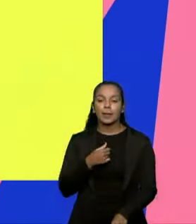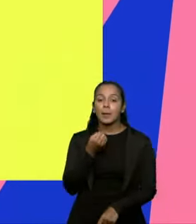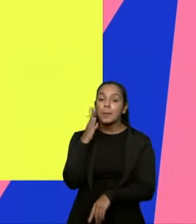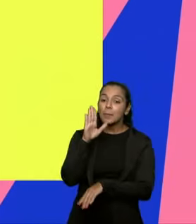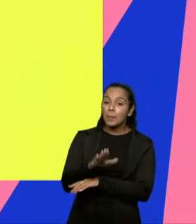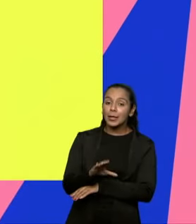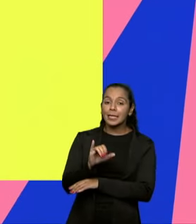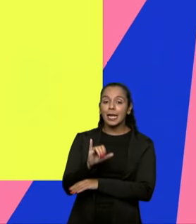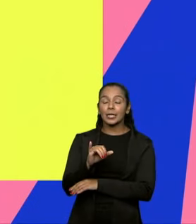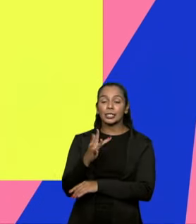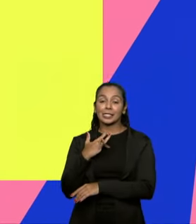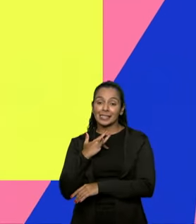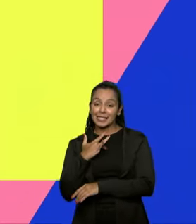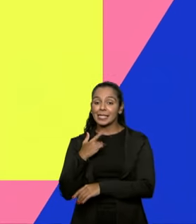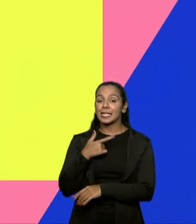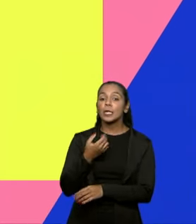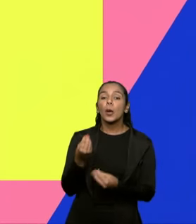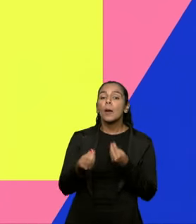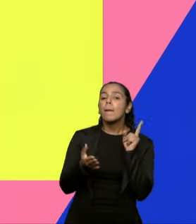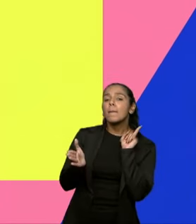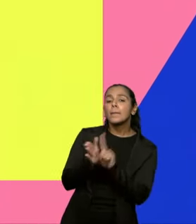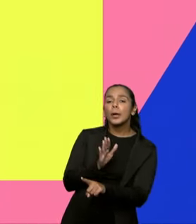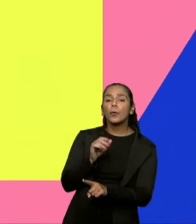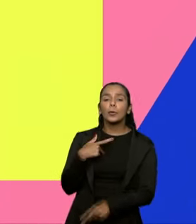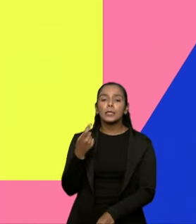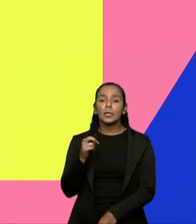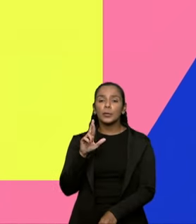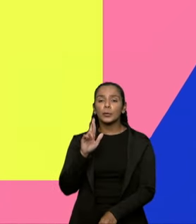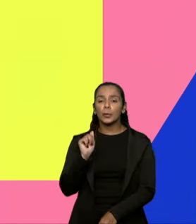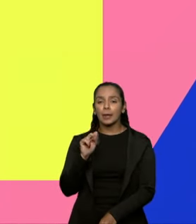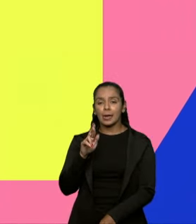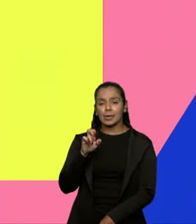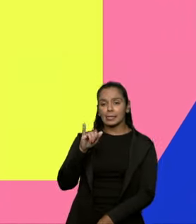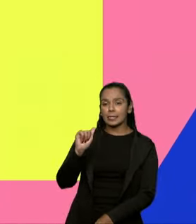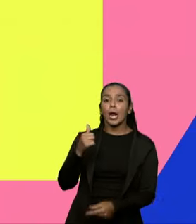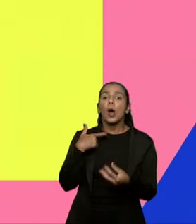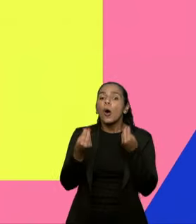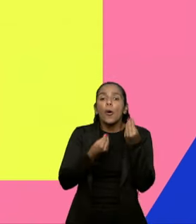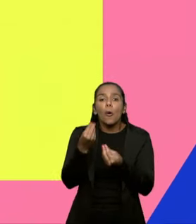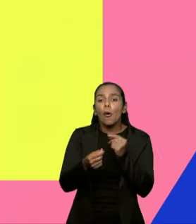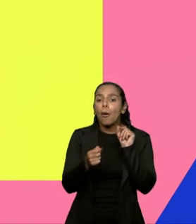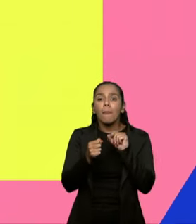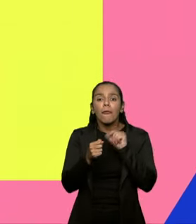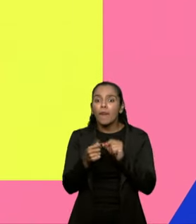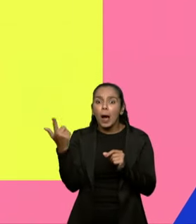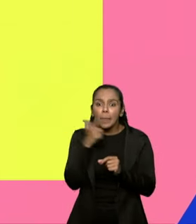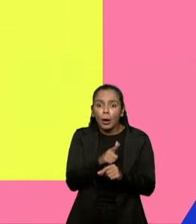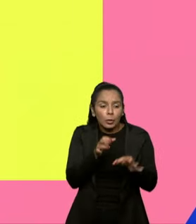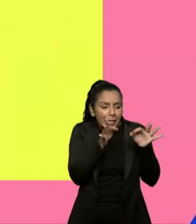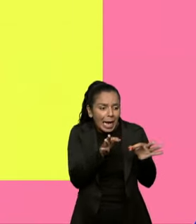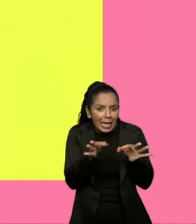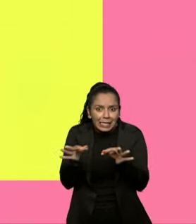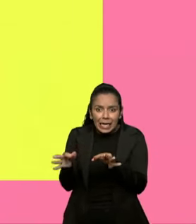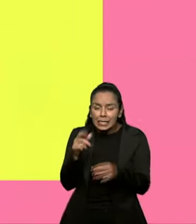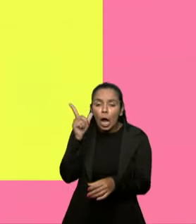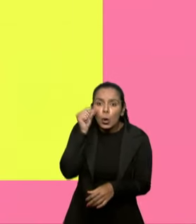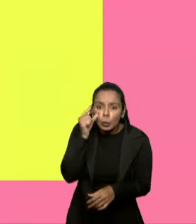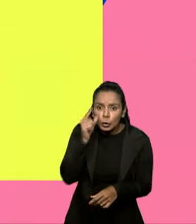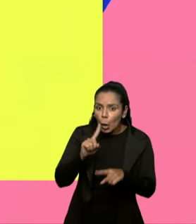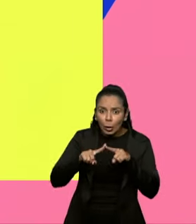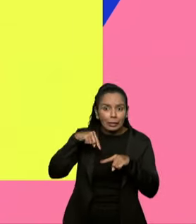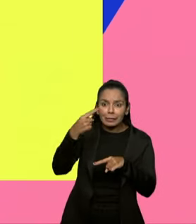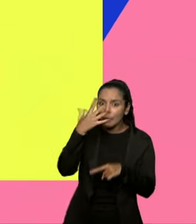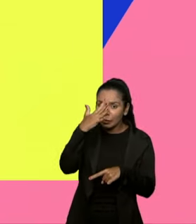Bruno. Pergunta para a doutora Andréia como faz para regularizar o sono desregulado nesse pós-carnaval. Até hoje, estou com o meu horário